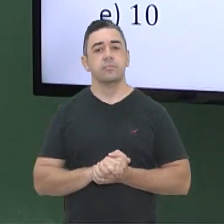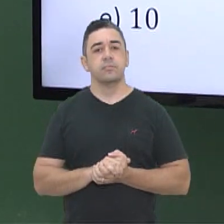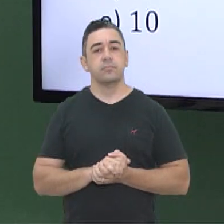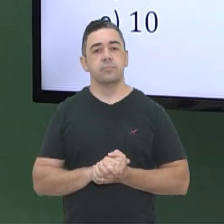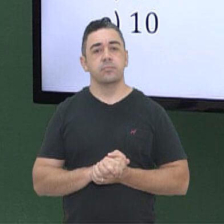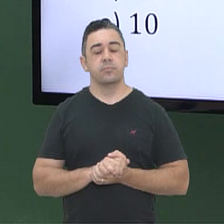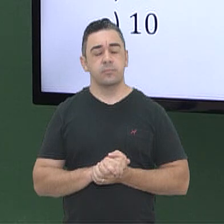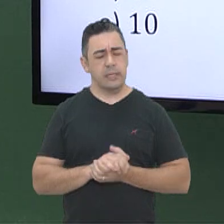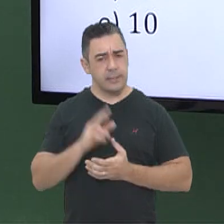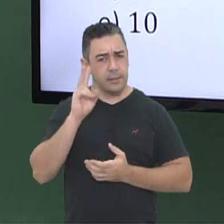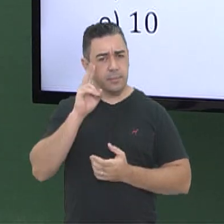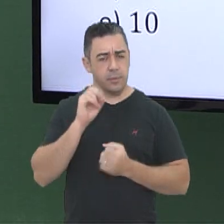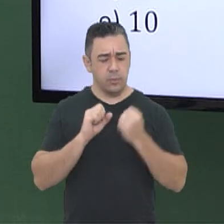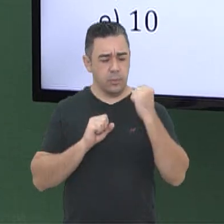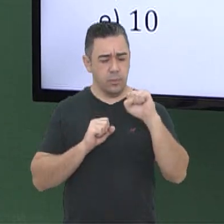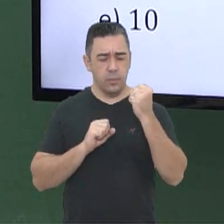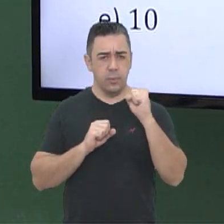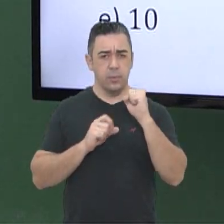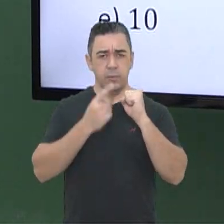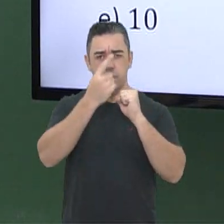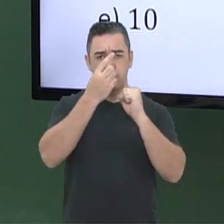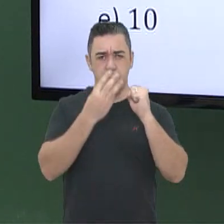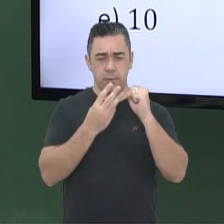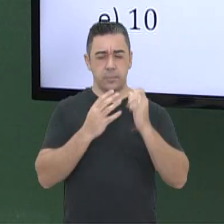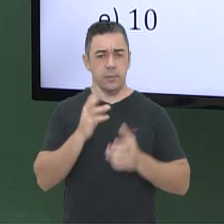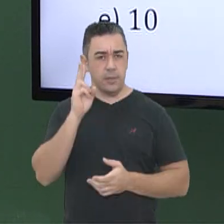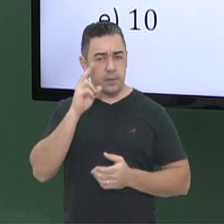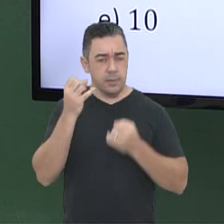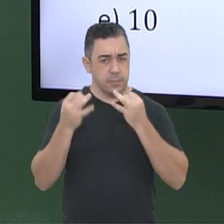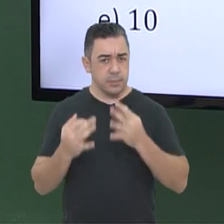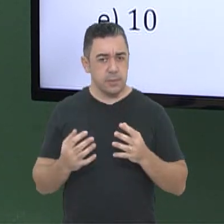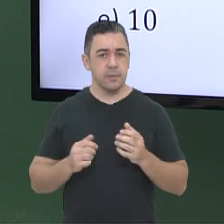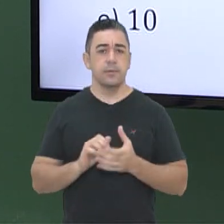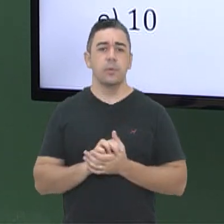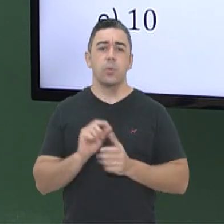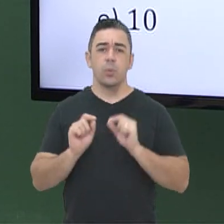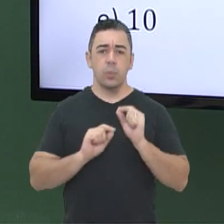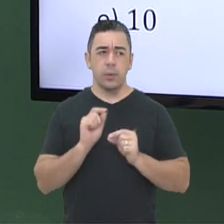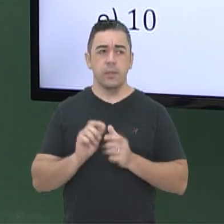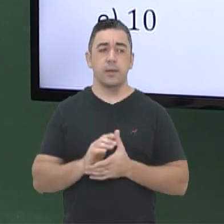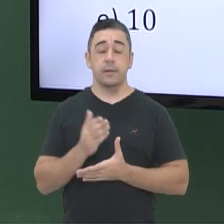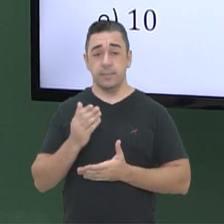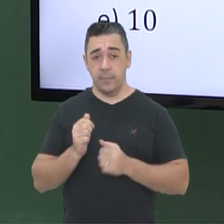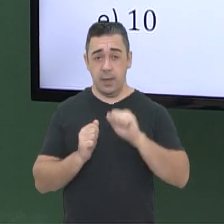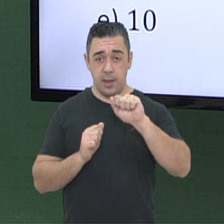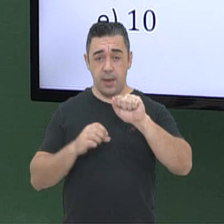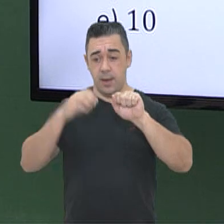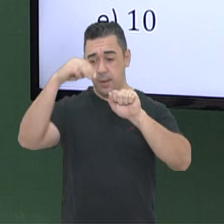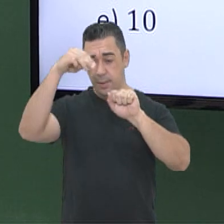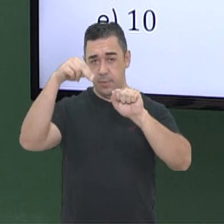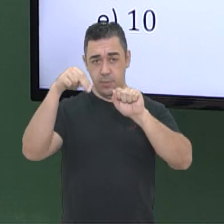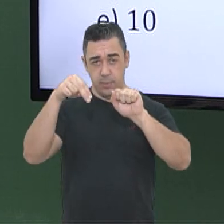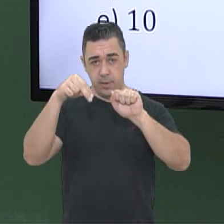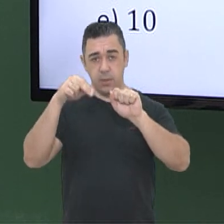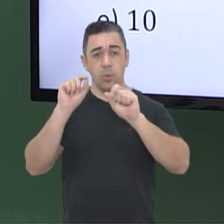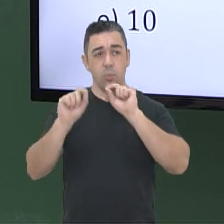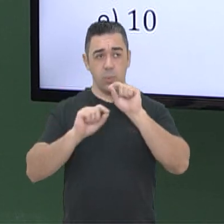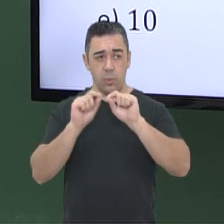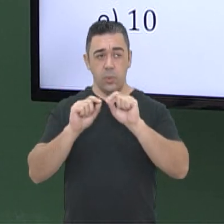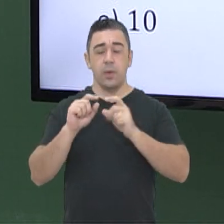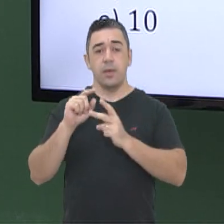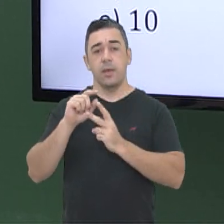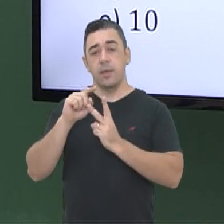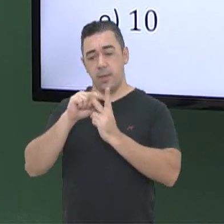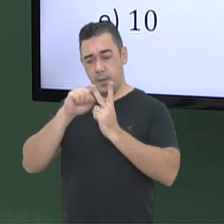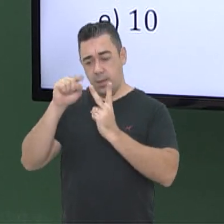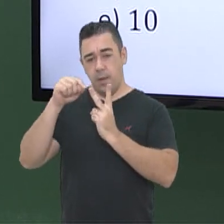elevado a 1/3. Como que diz a propriedade? A propriedade diz que A elevado a M sobre N é